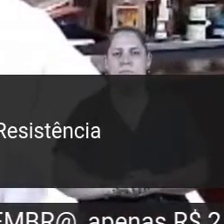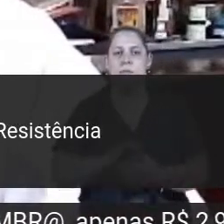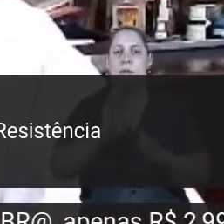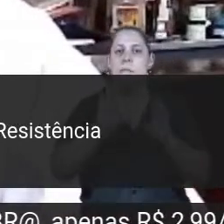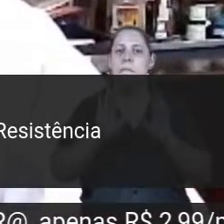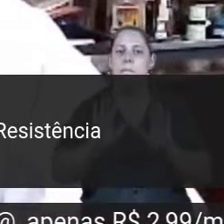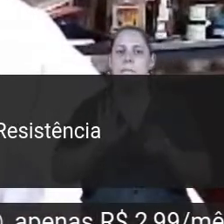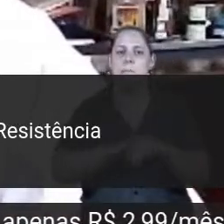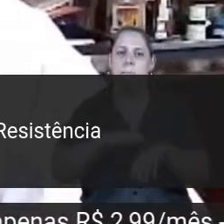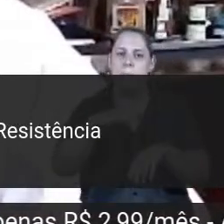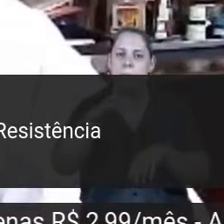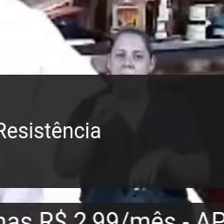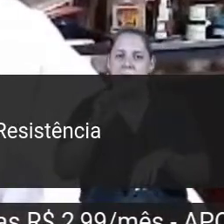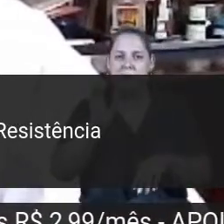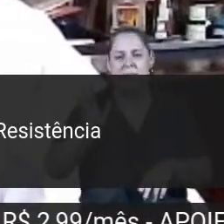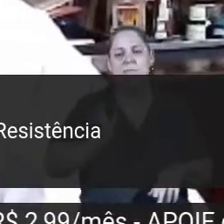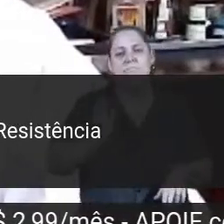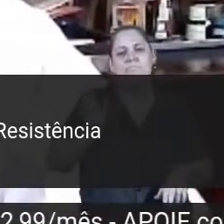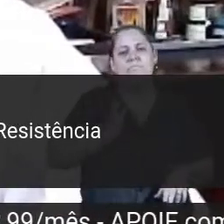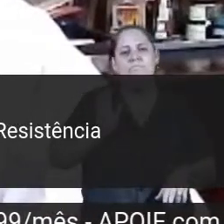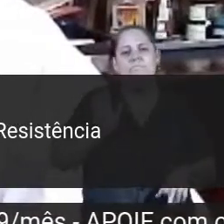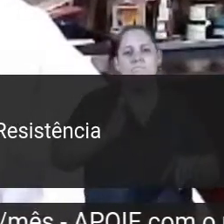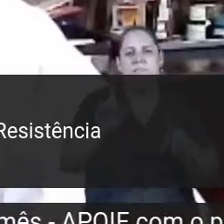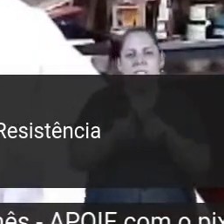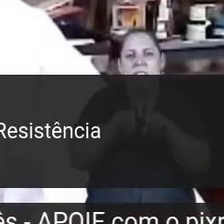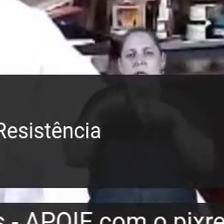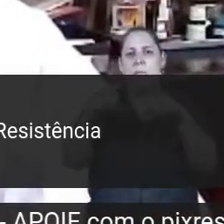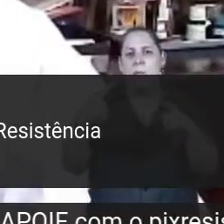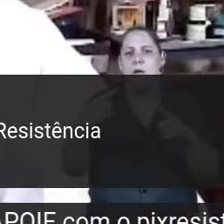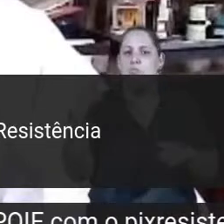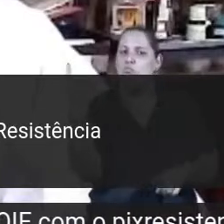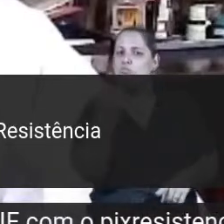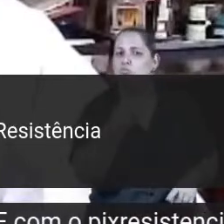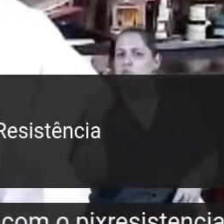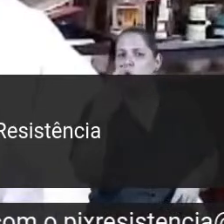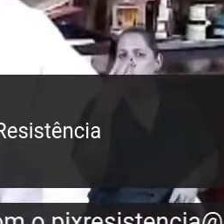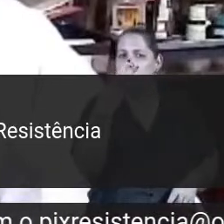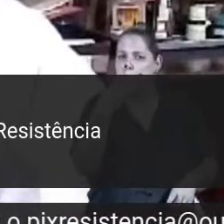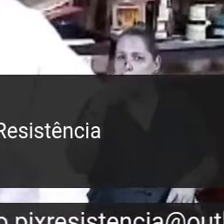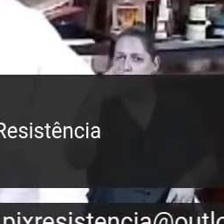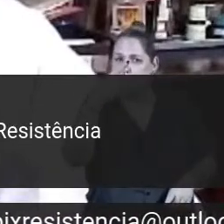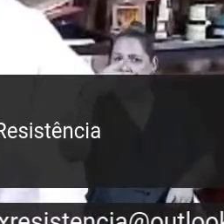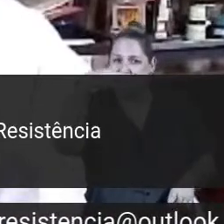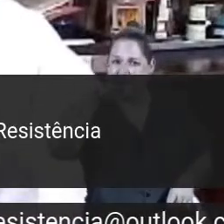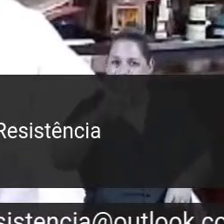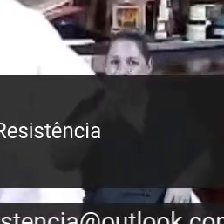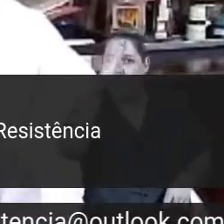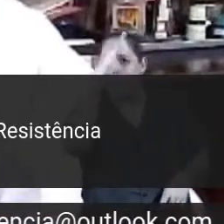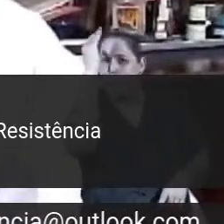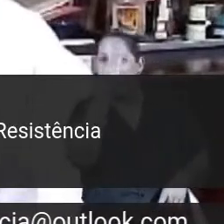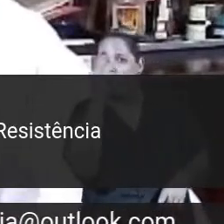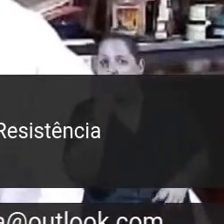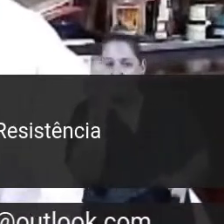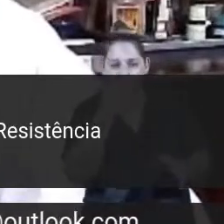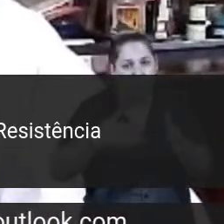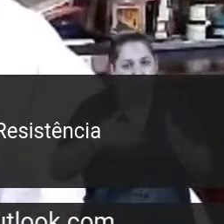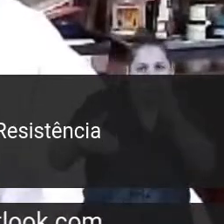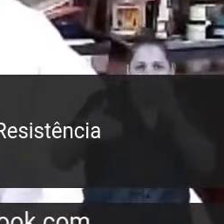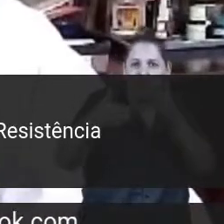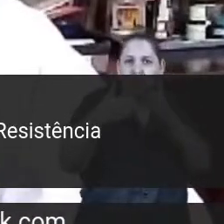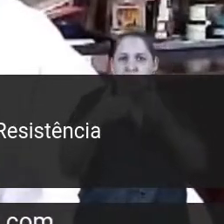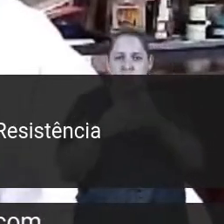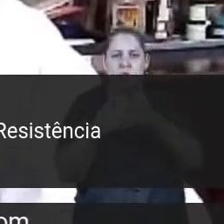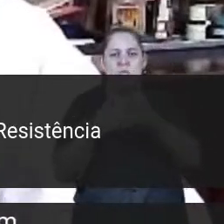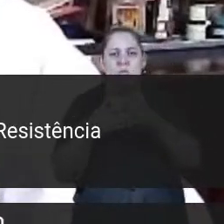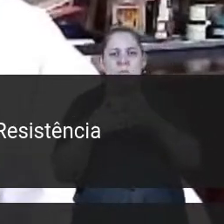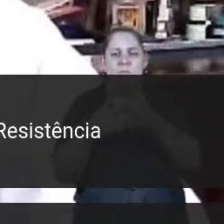mas enriquece o nosso partido do Brasil como um todo.